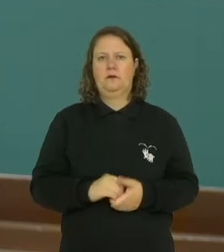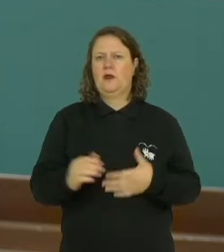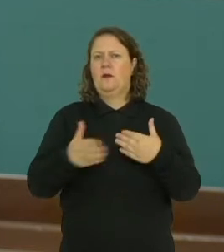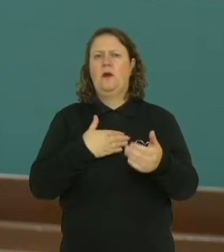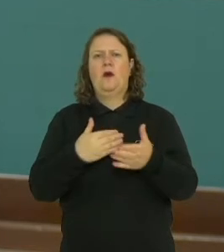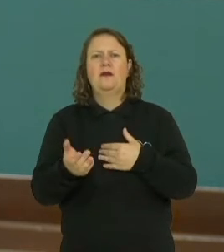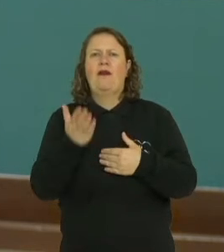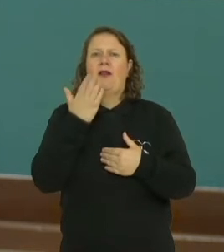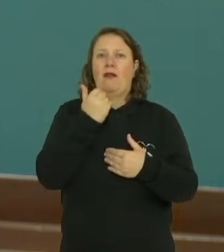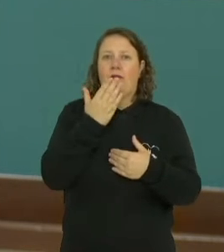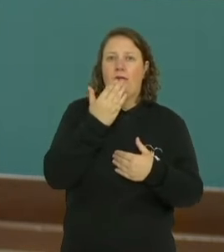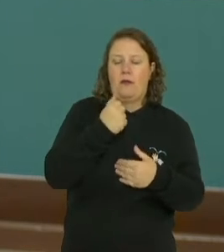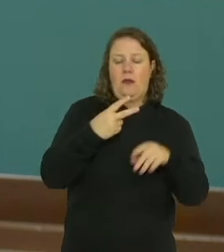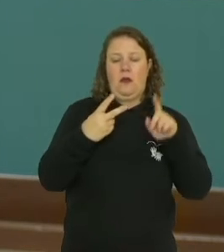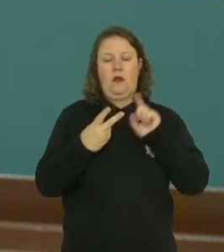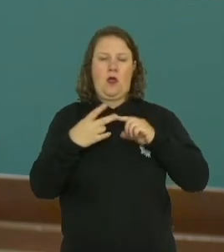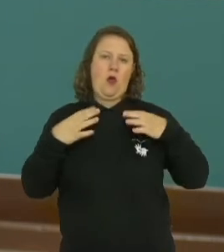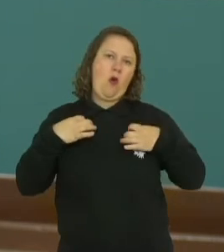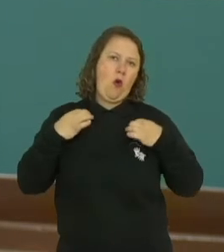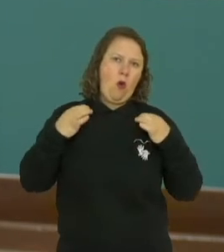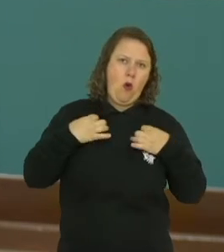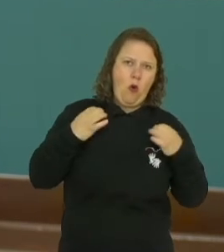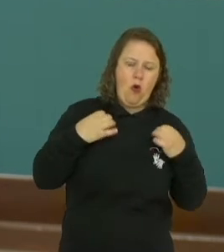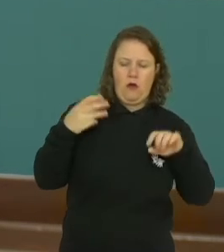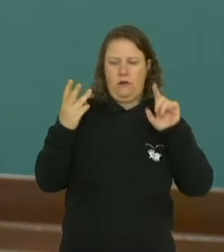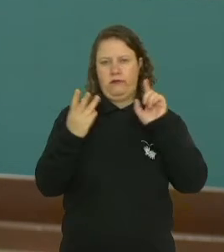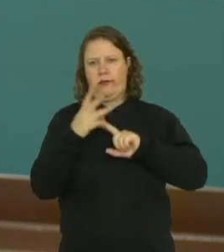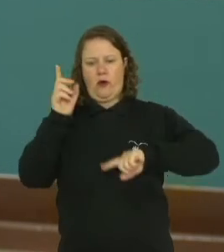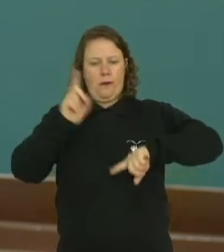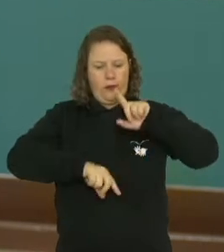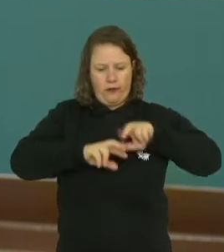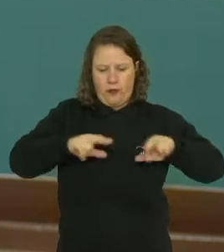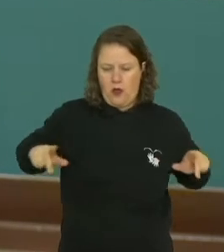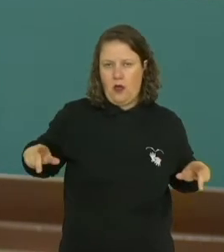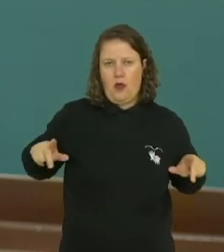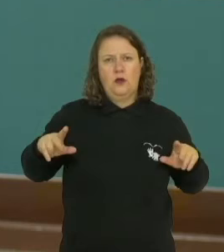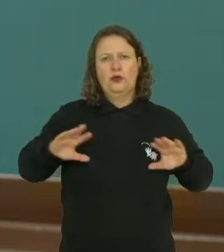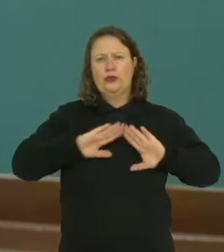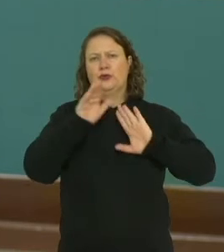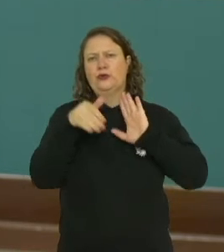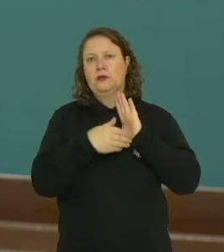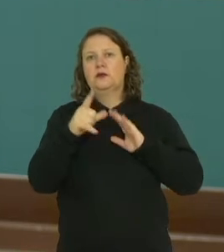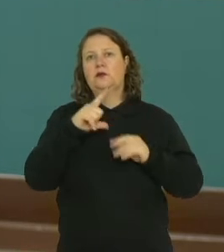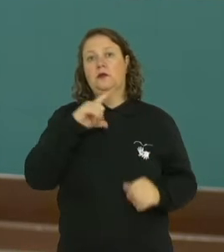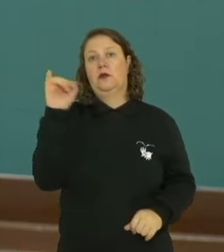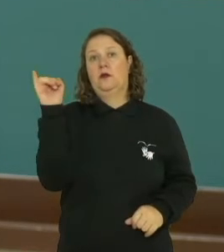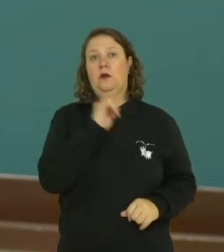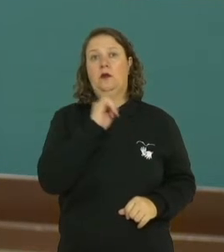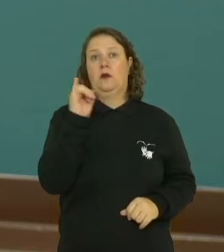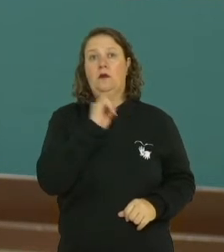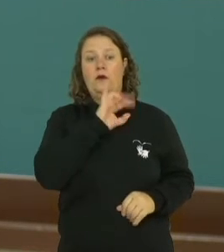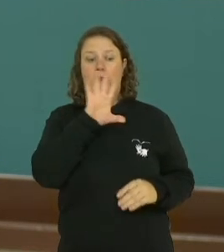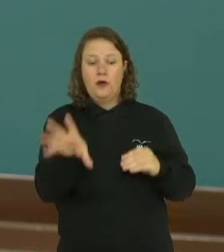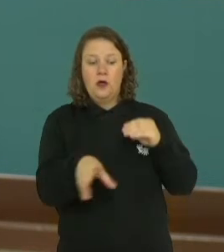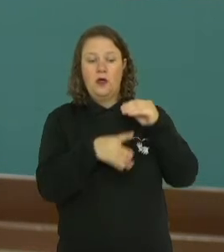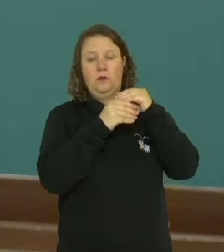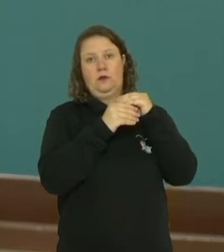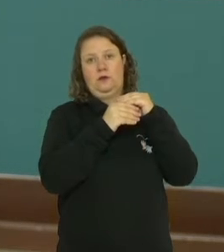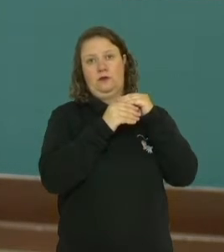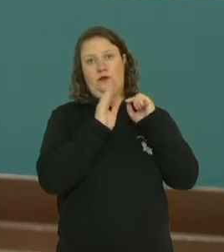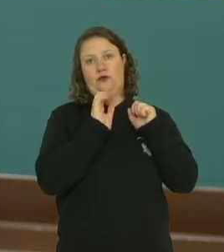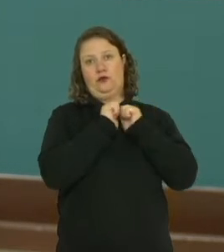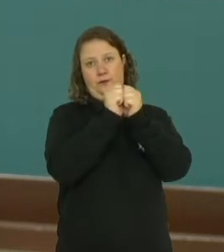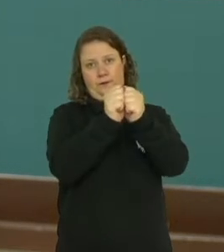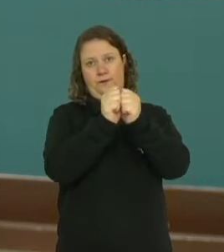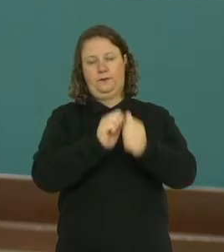seja alimento, seja roupa, seja objeto, tudo vai ter um imposto lá. Então, para cada produto tem um imposto